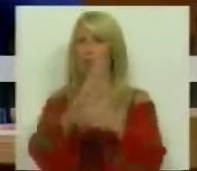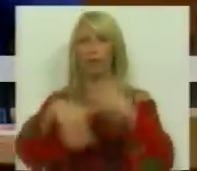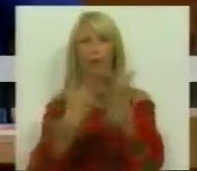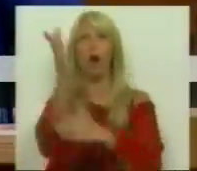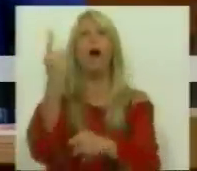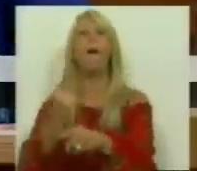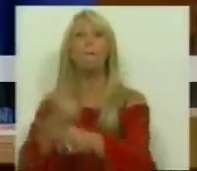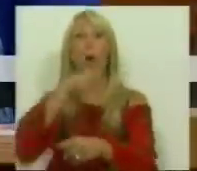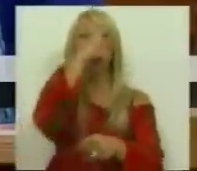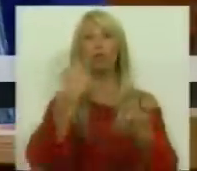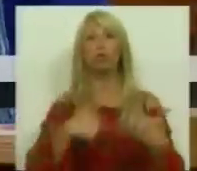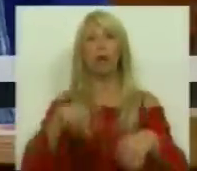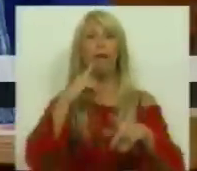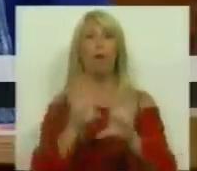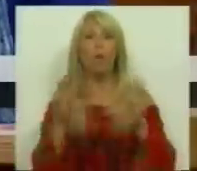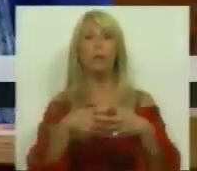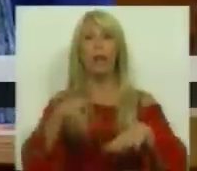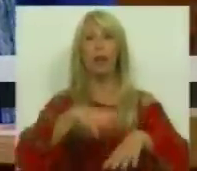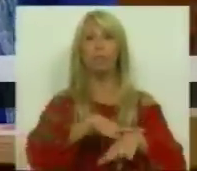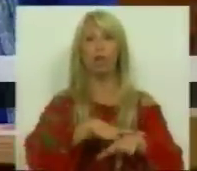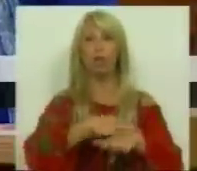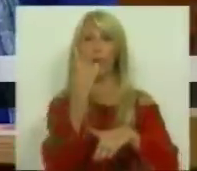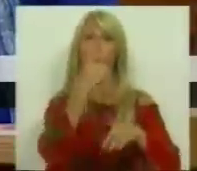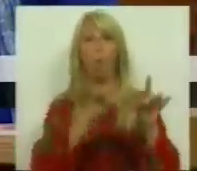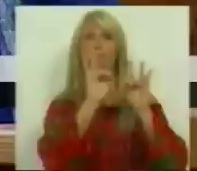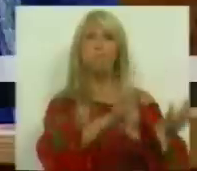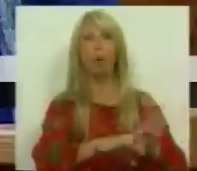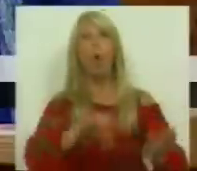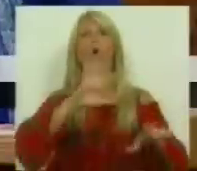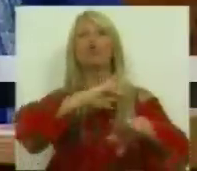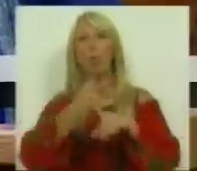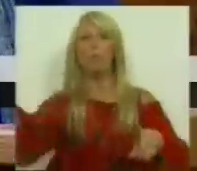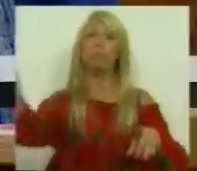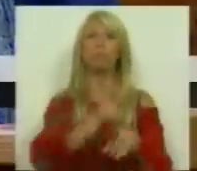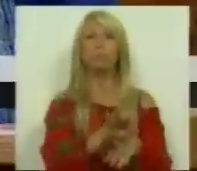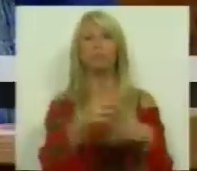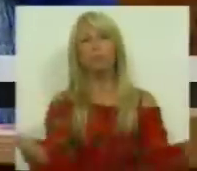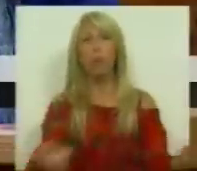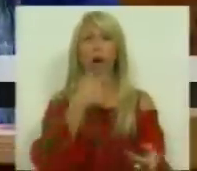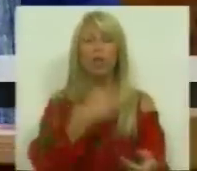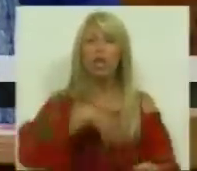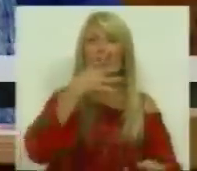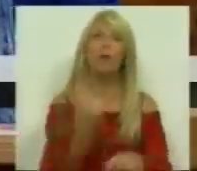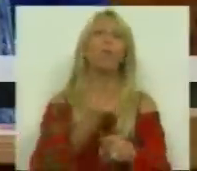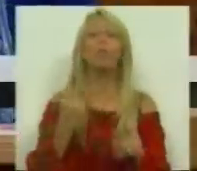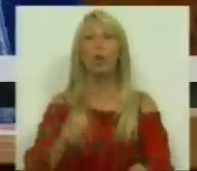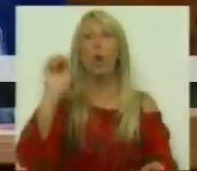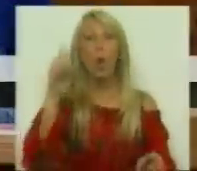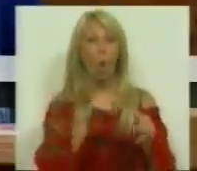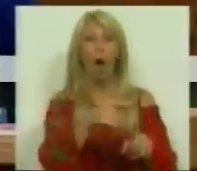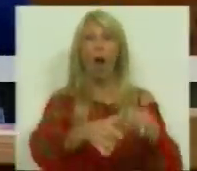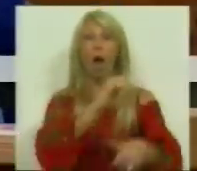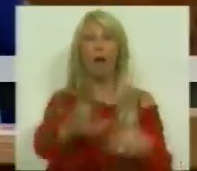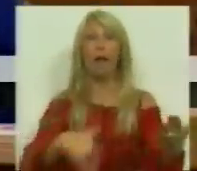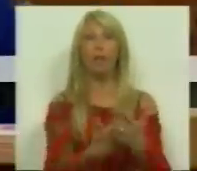de Administração da RTP e nomeou outro, sem explicar porquê e sem sequer submeter o seu candidato